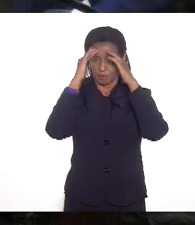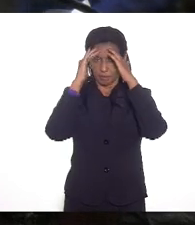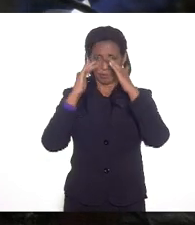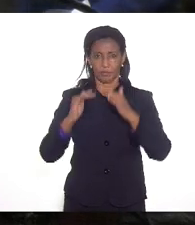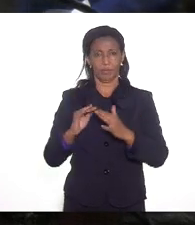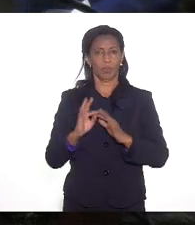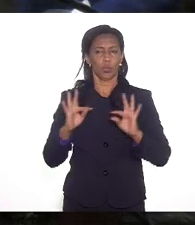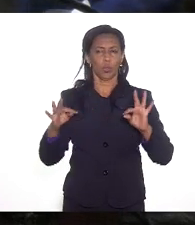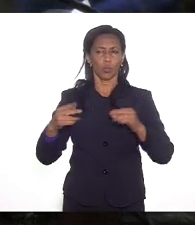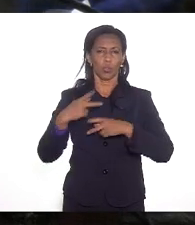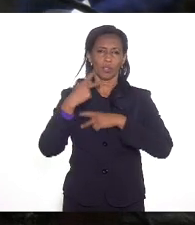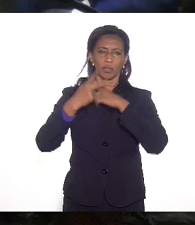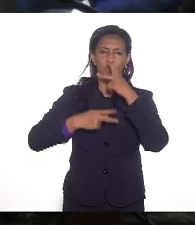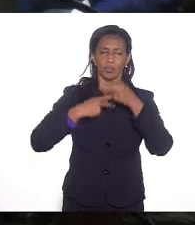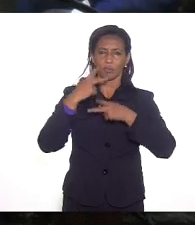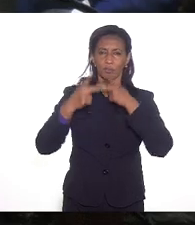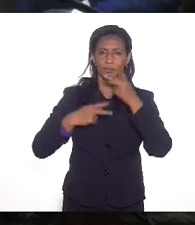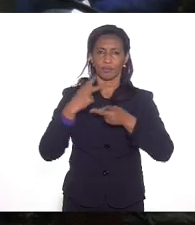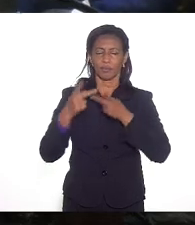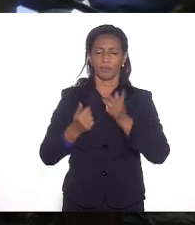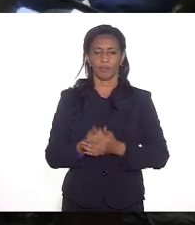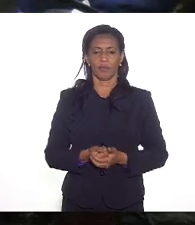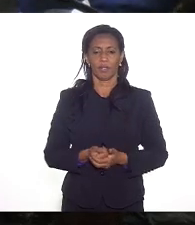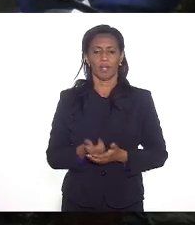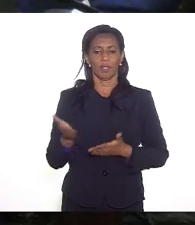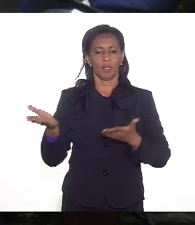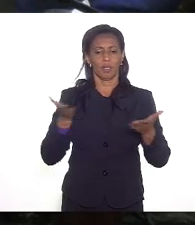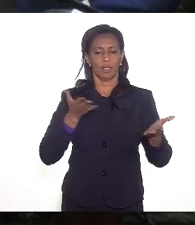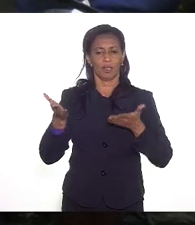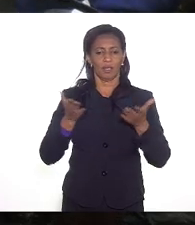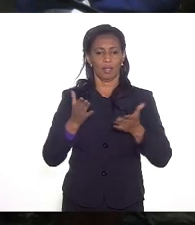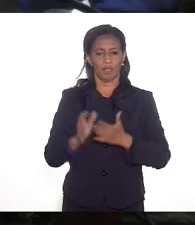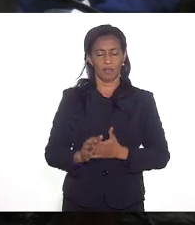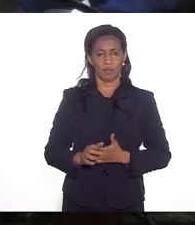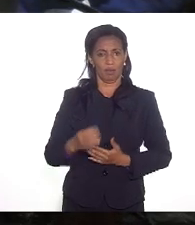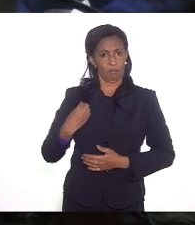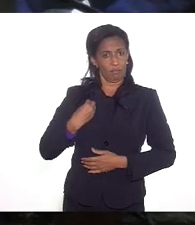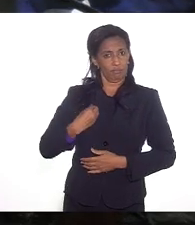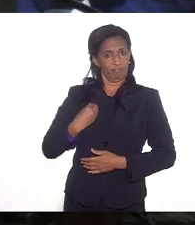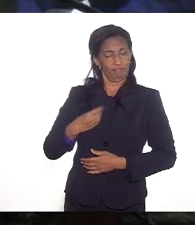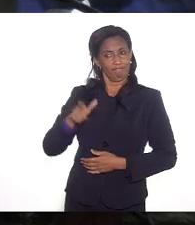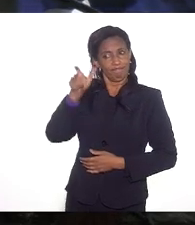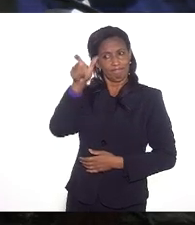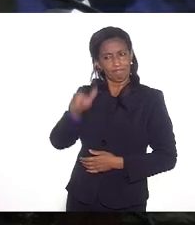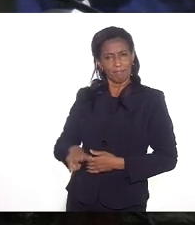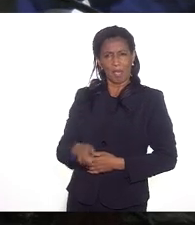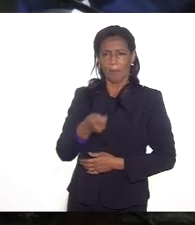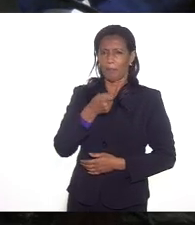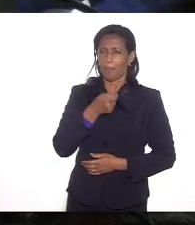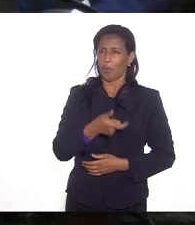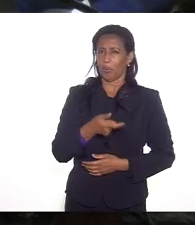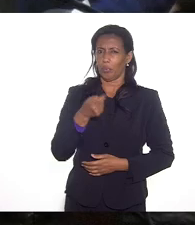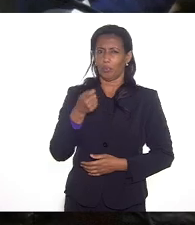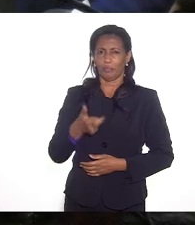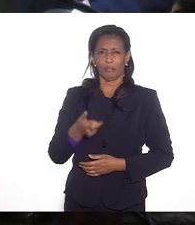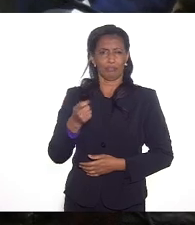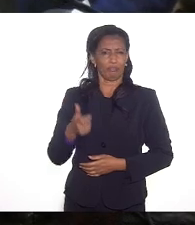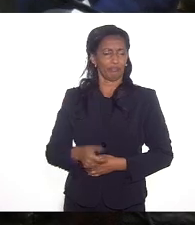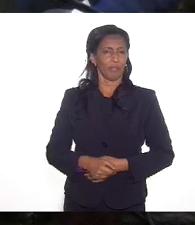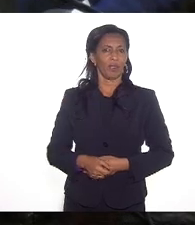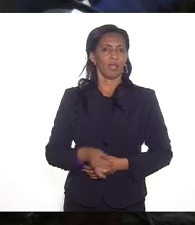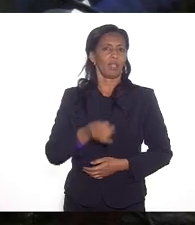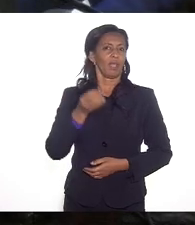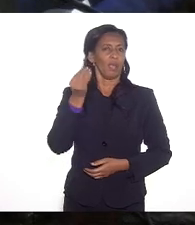todas as palavras ditas aqui em relação à conduta de outono escola ainda é pouco é um